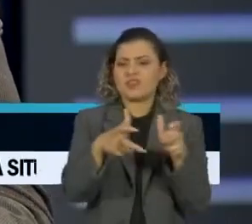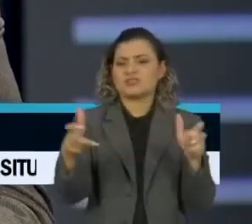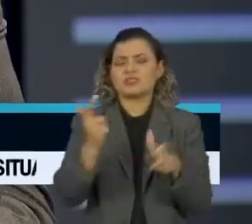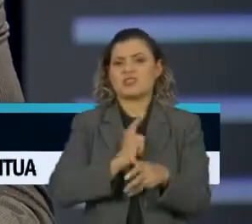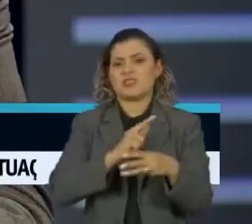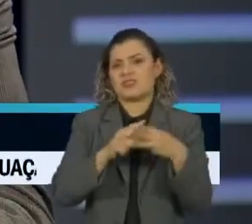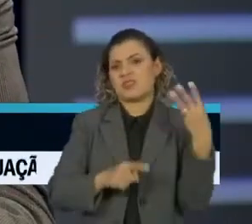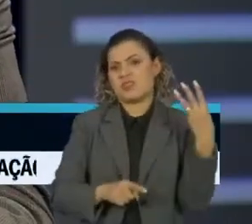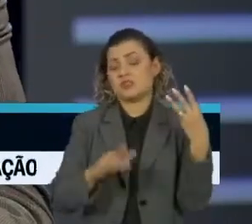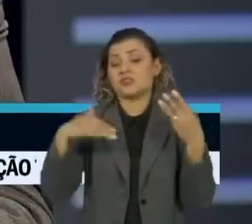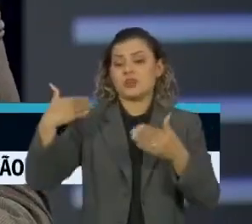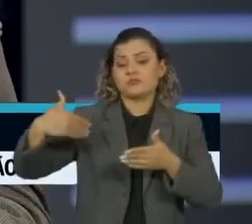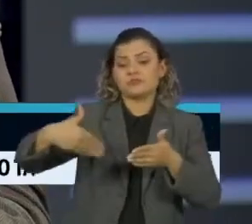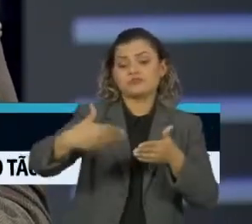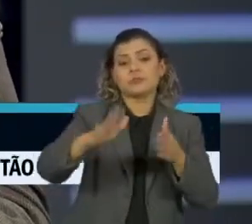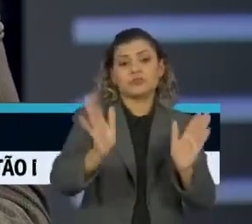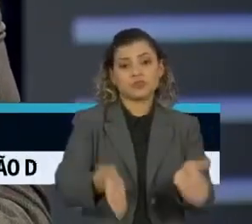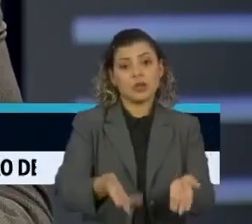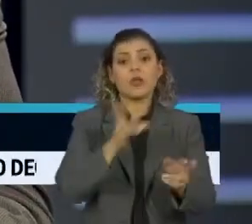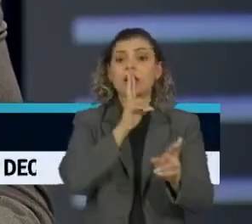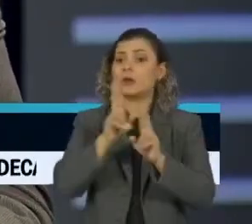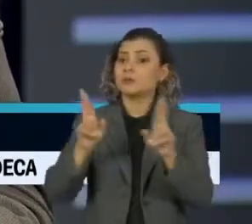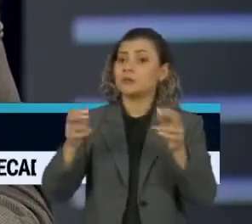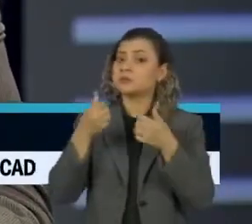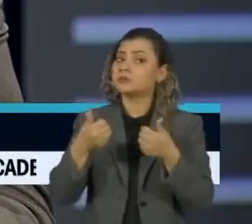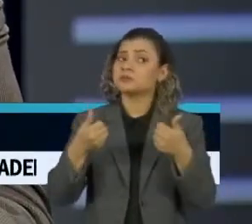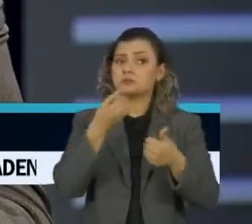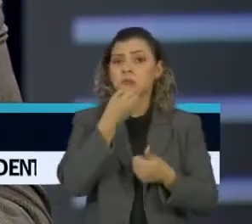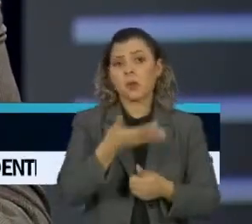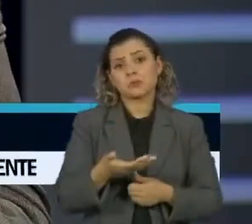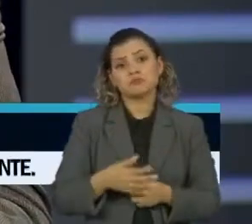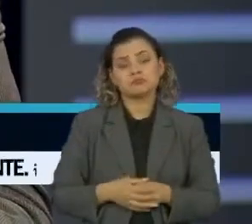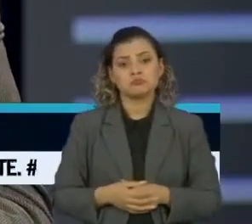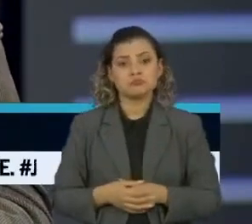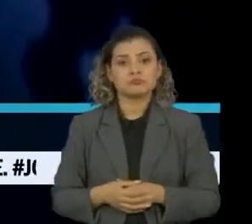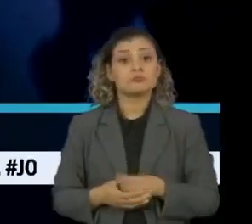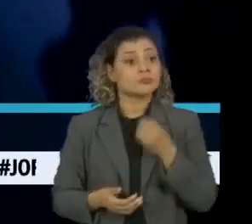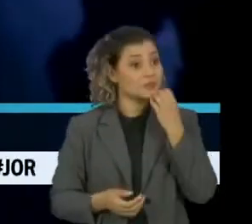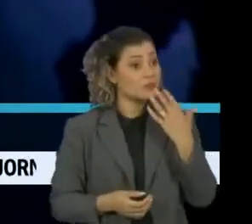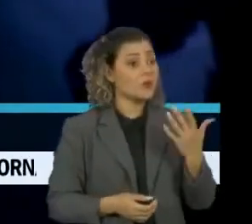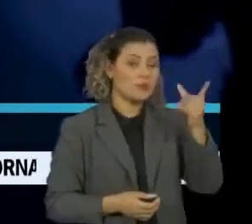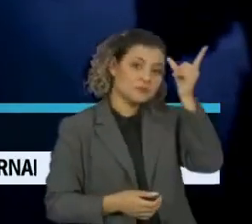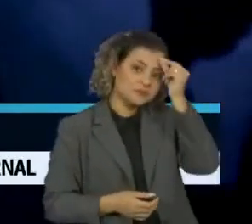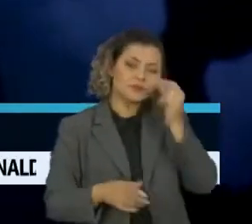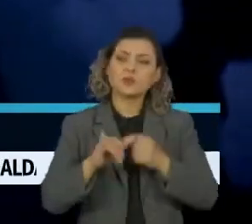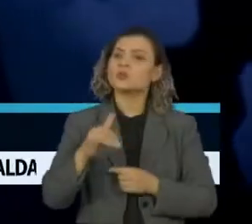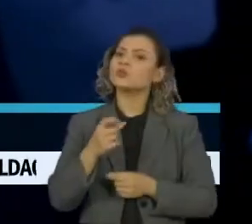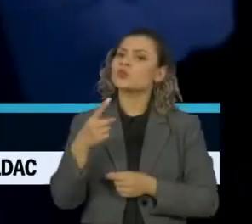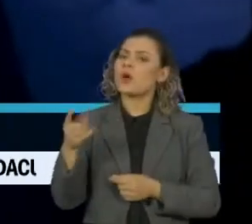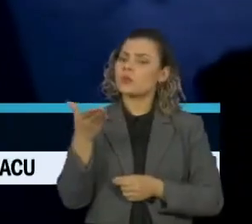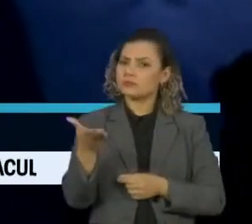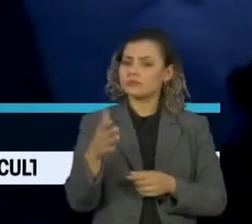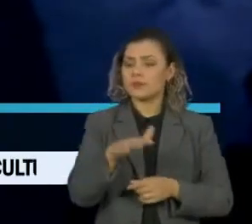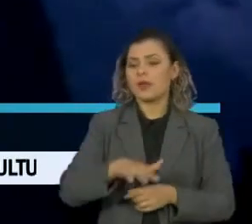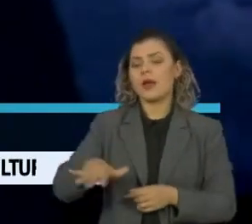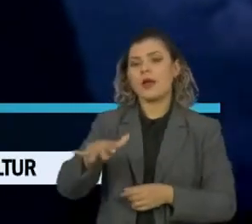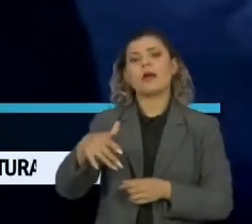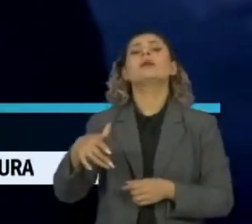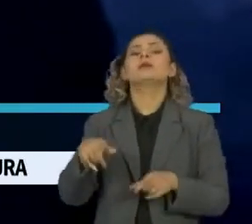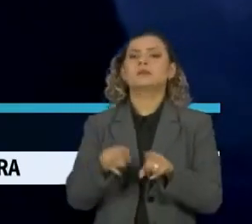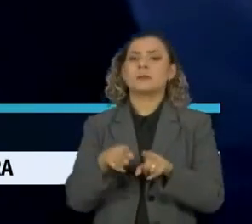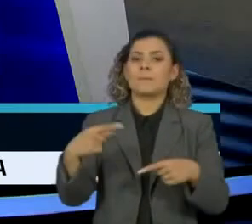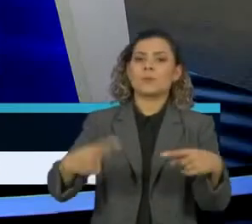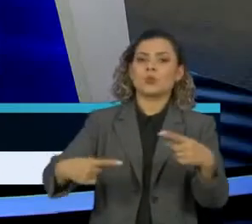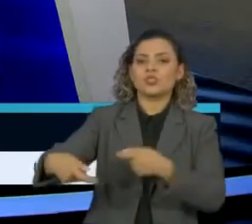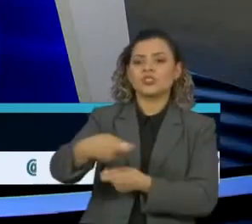estão andadas, elas estão com resultados bastante favoráveis. Que bom. Doutor João, do ponto de vista da geopolítica e da